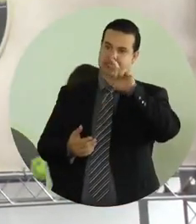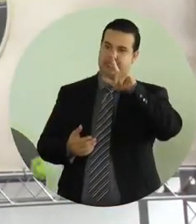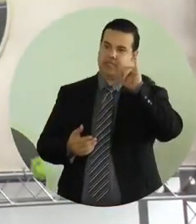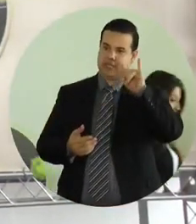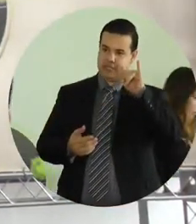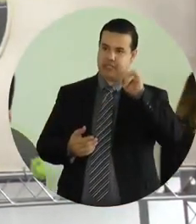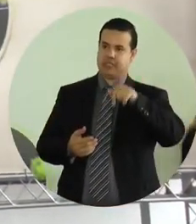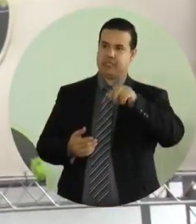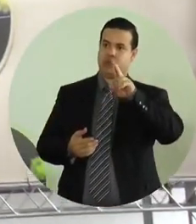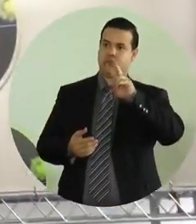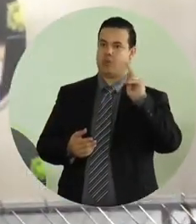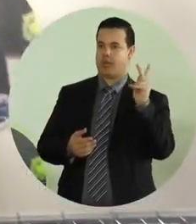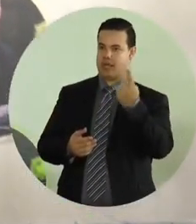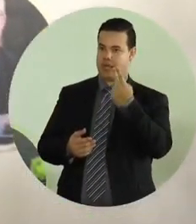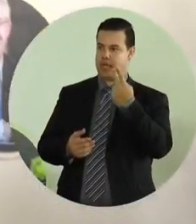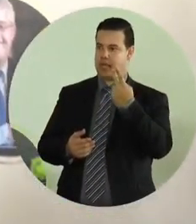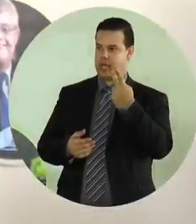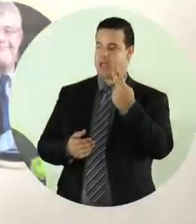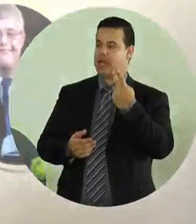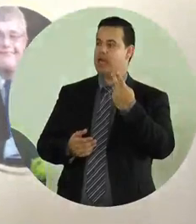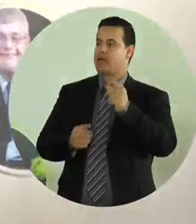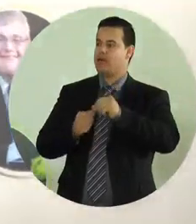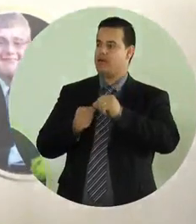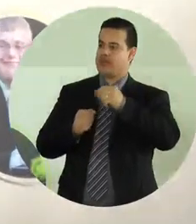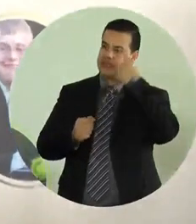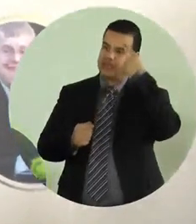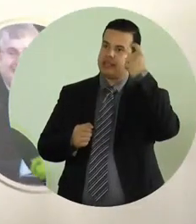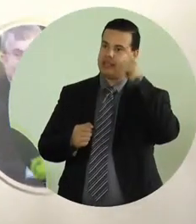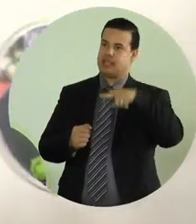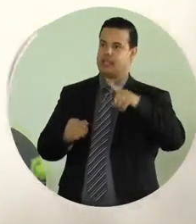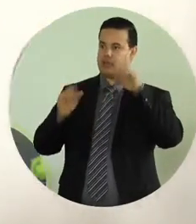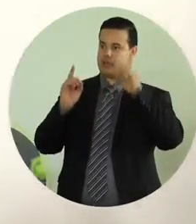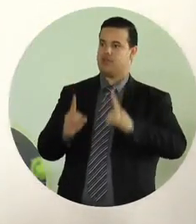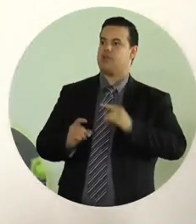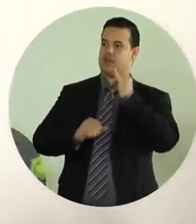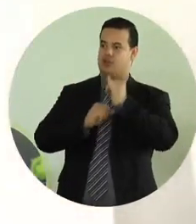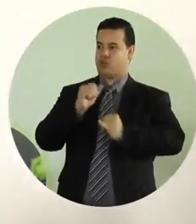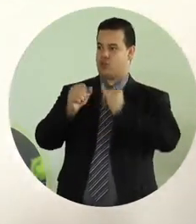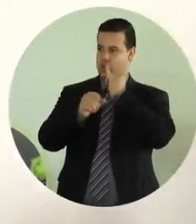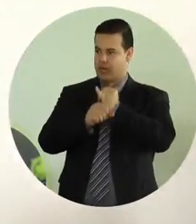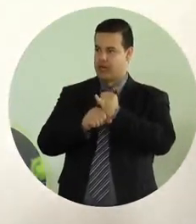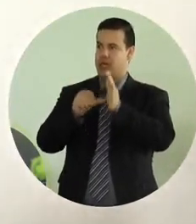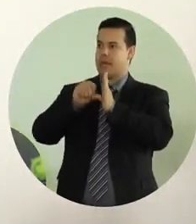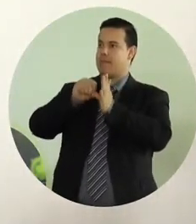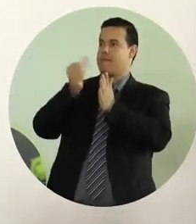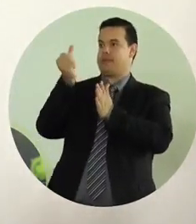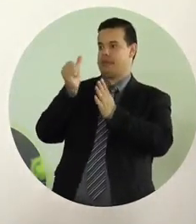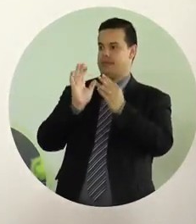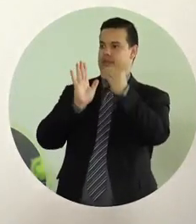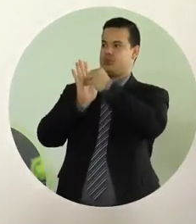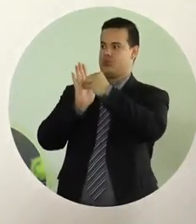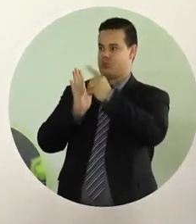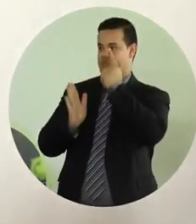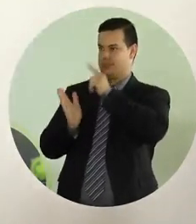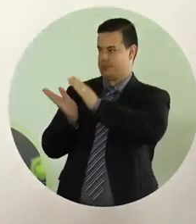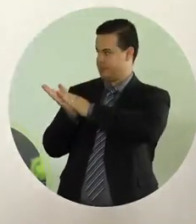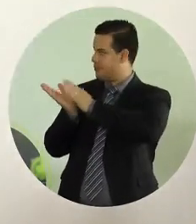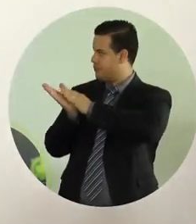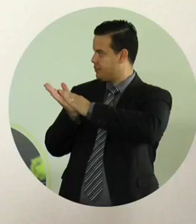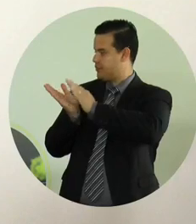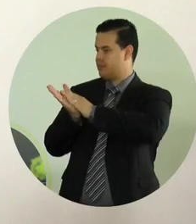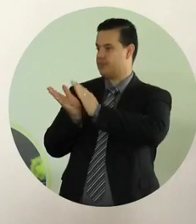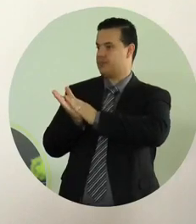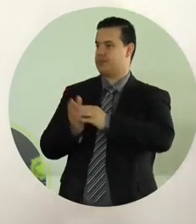RH, desenvolveu a ideia do deficiente online e colocaram a primeira versão no ar.